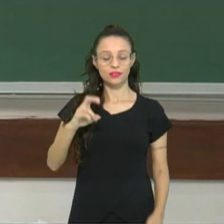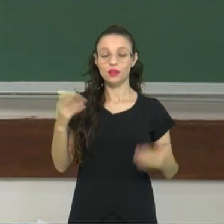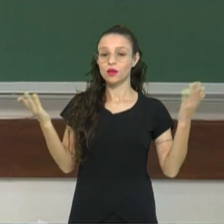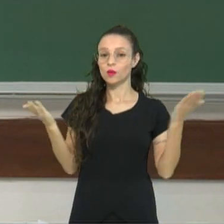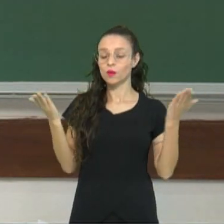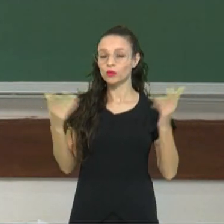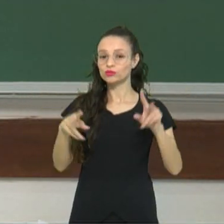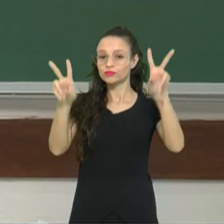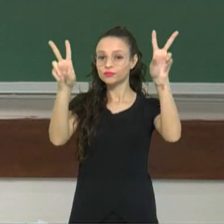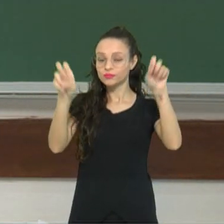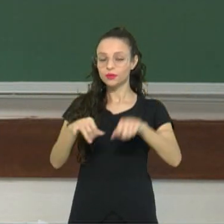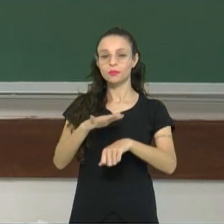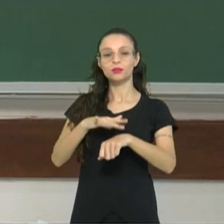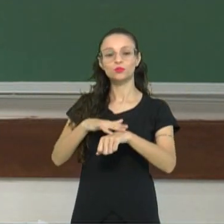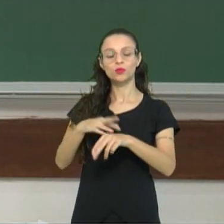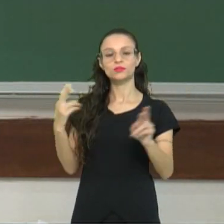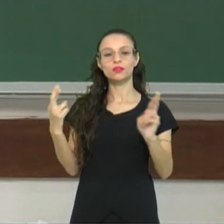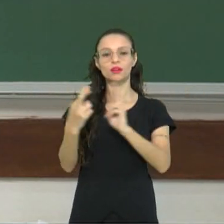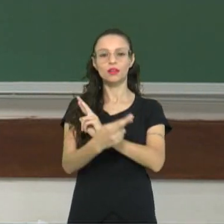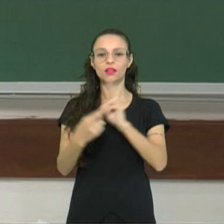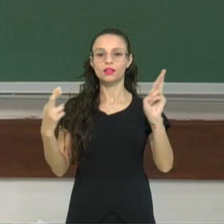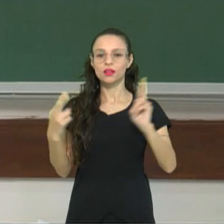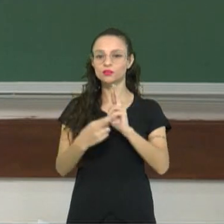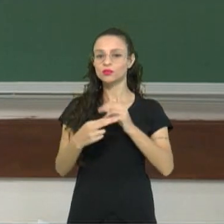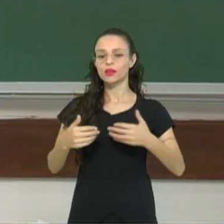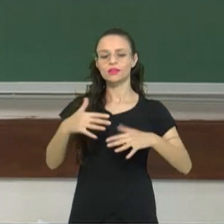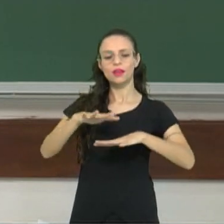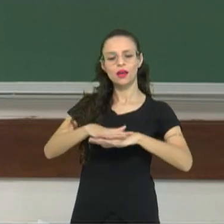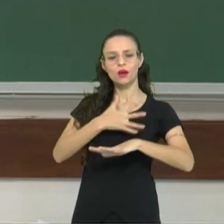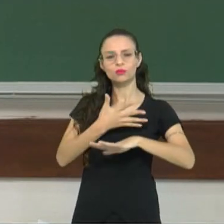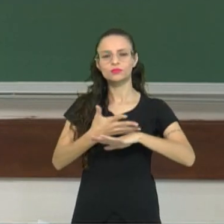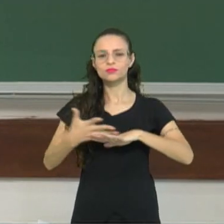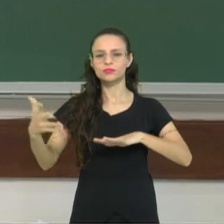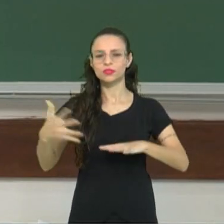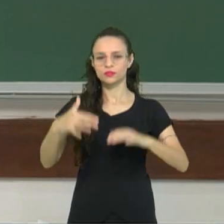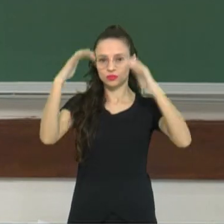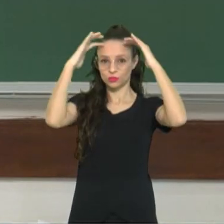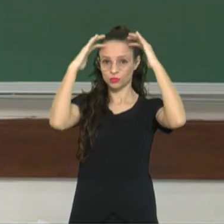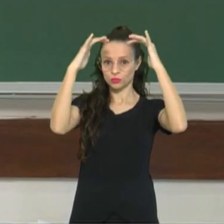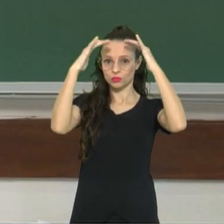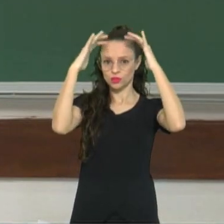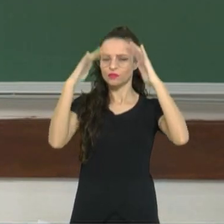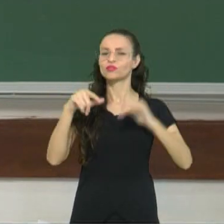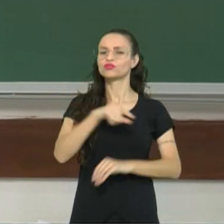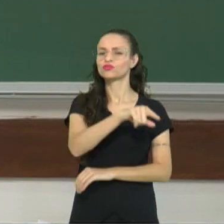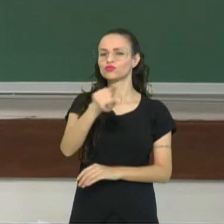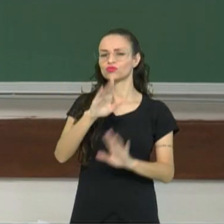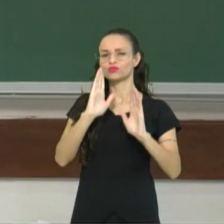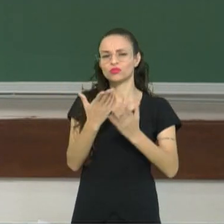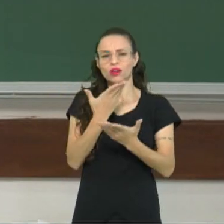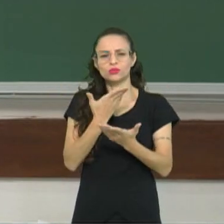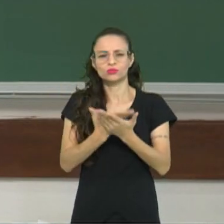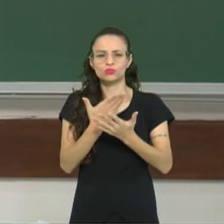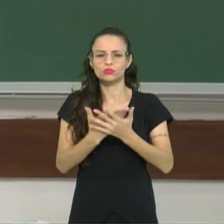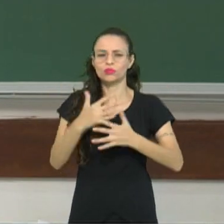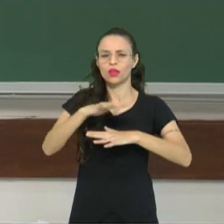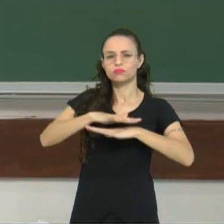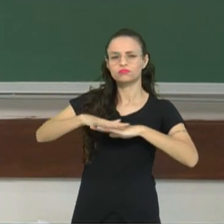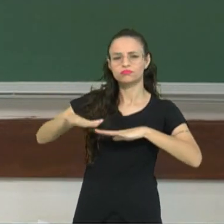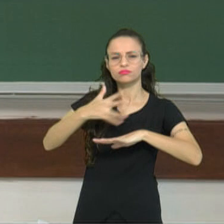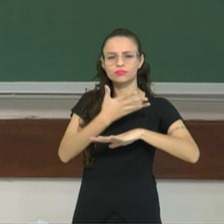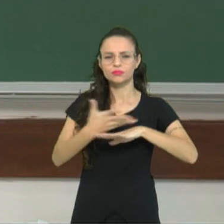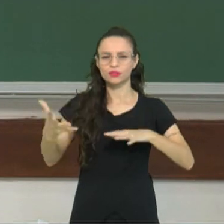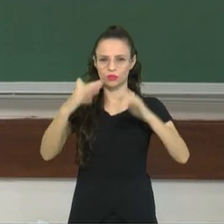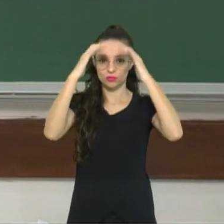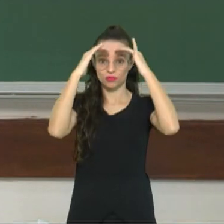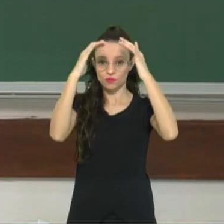trabalhar doenças relacionadas ao tecido nervoso, tá, gente? A gente já viu o tecido nervoso de um modo geral, né? Já estudamos, já nos aprofundamos,